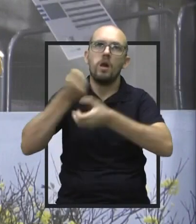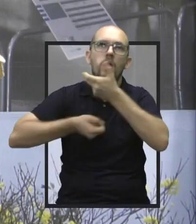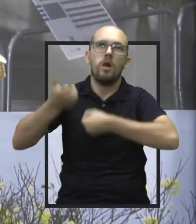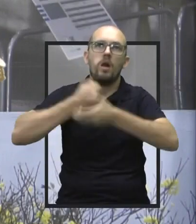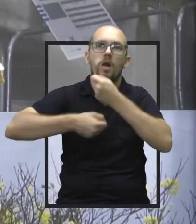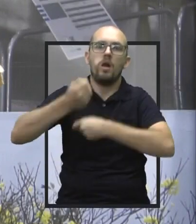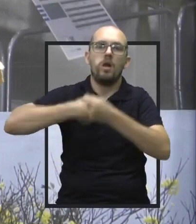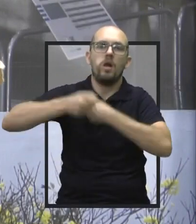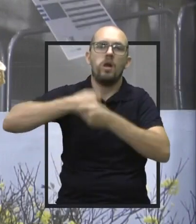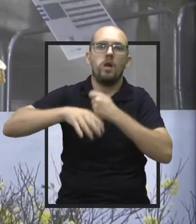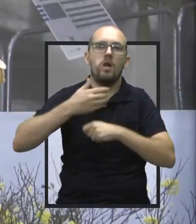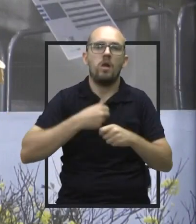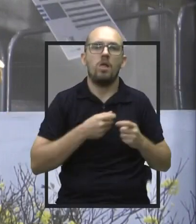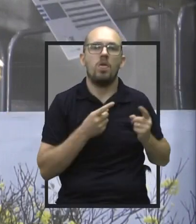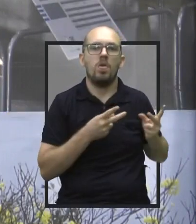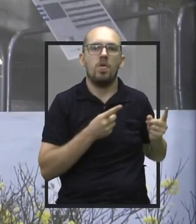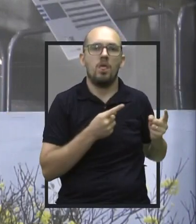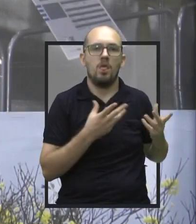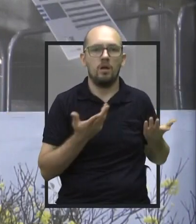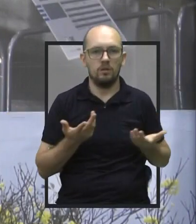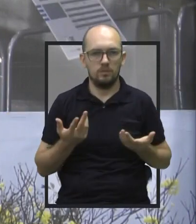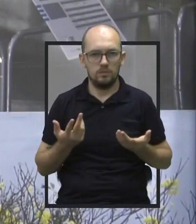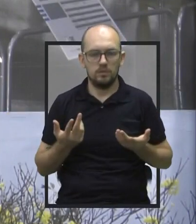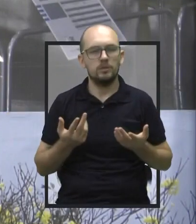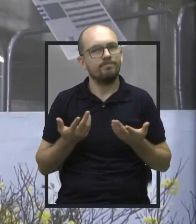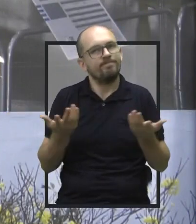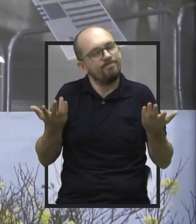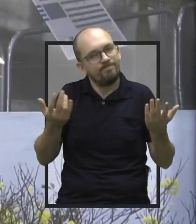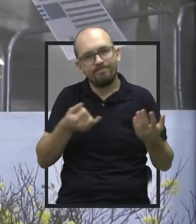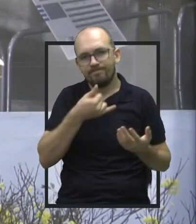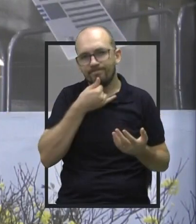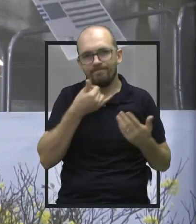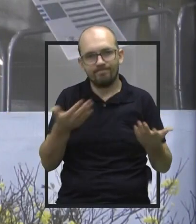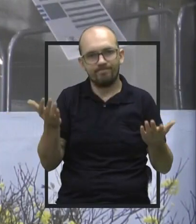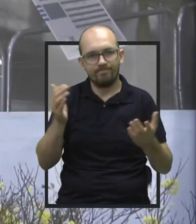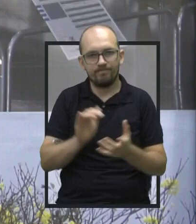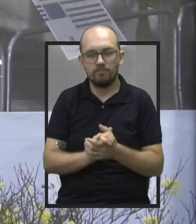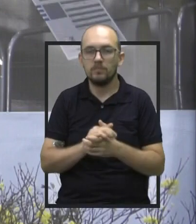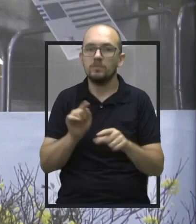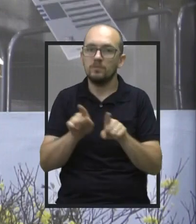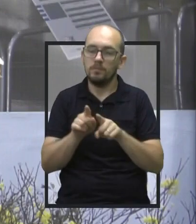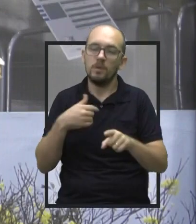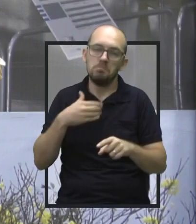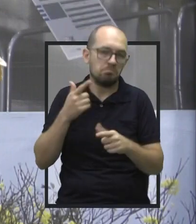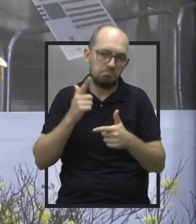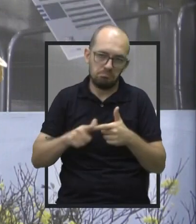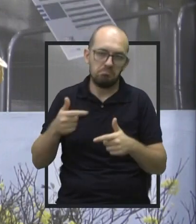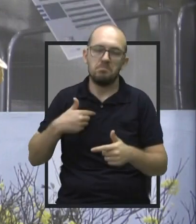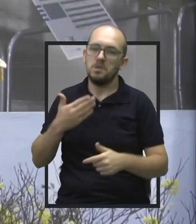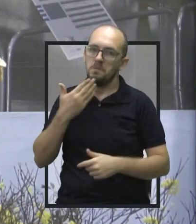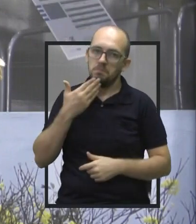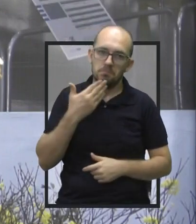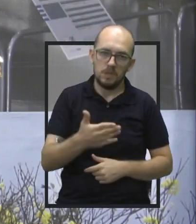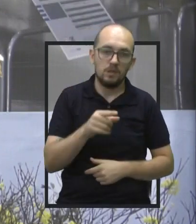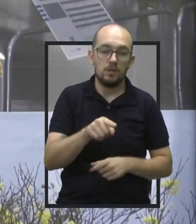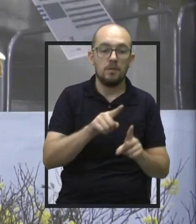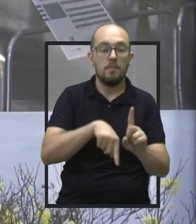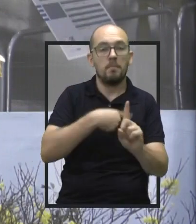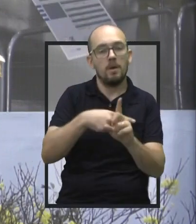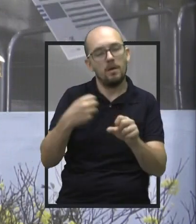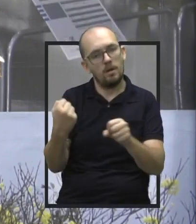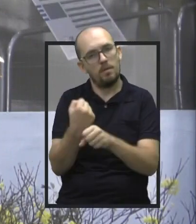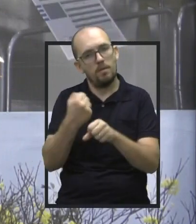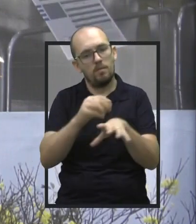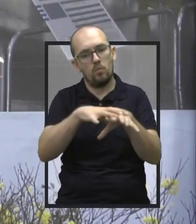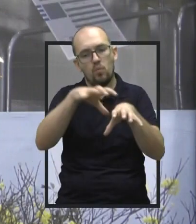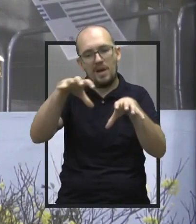Mas ao mesmo tempo que eu pedi a reforma ali da quadra do Jardim Padre Augusto Sani, eu pedi também uma construção ali ao lado para